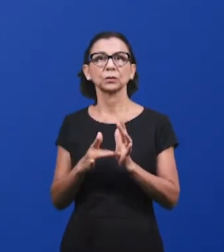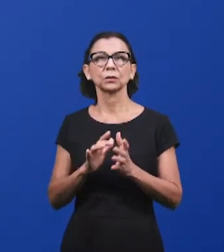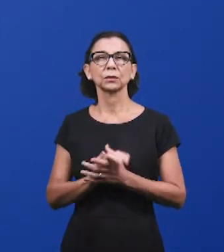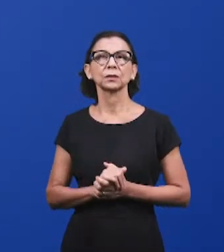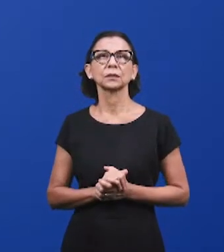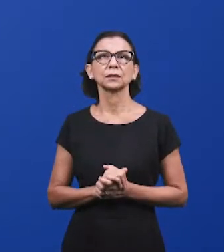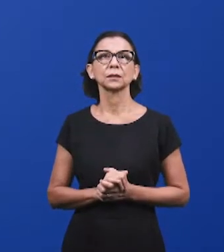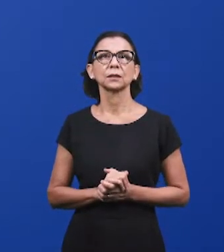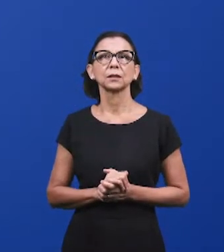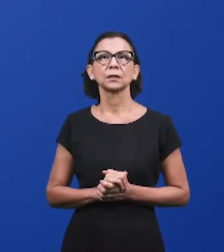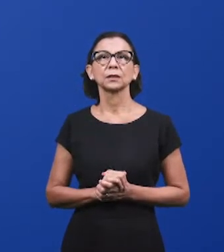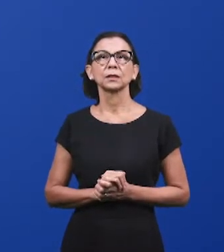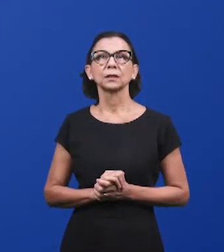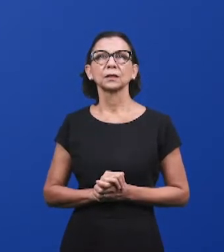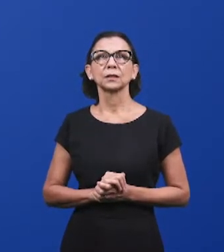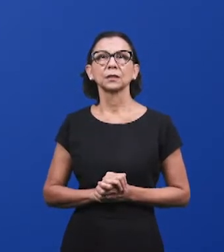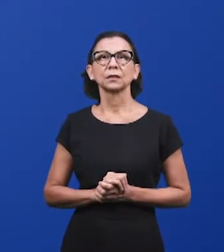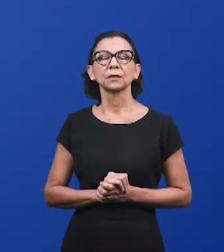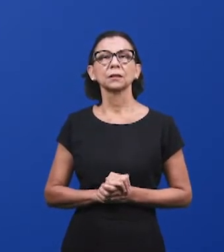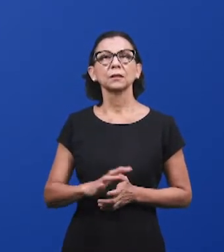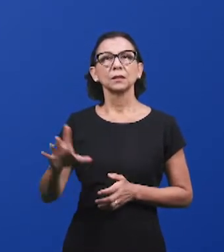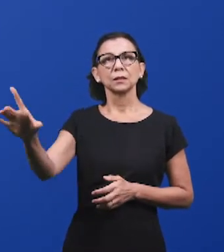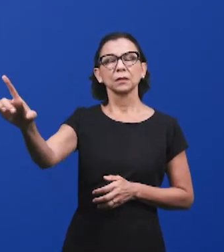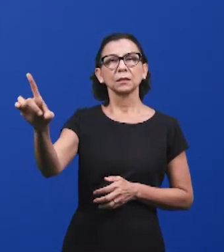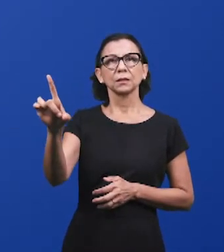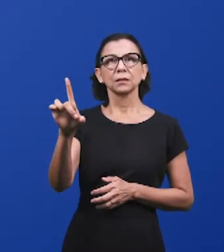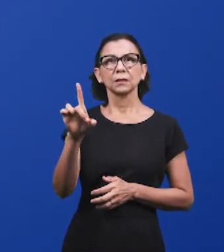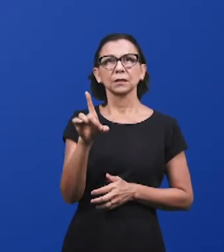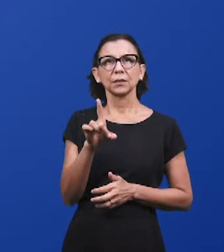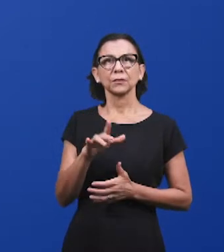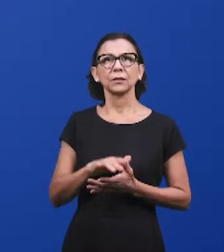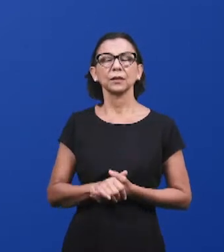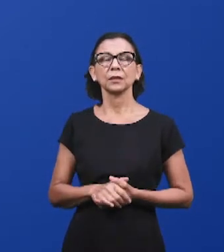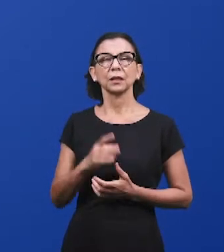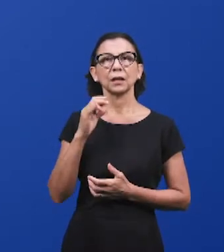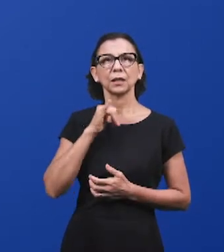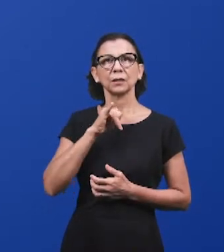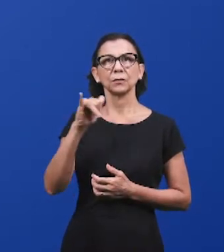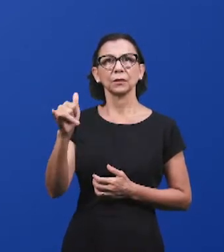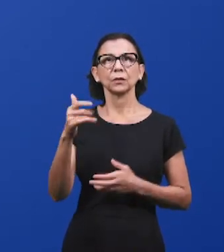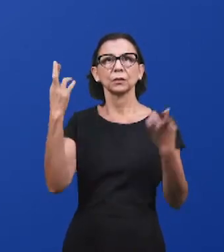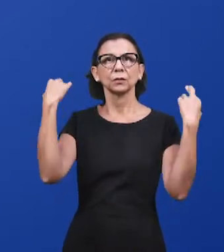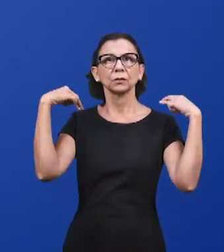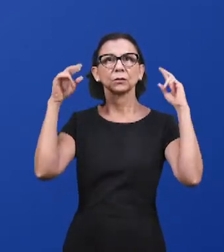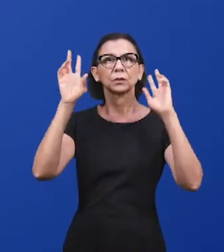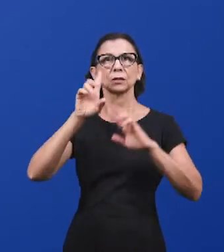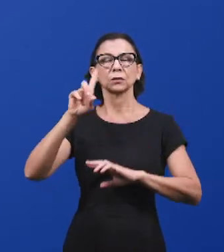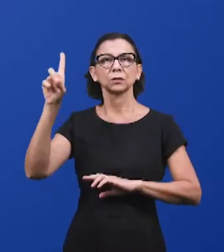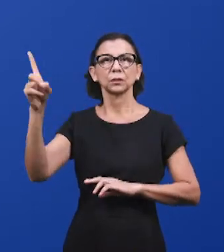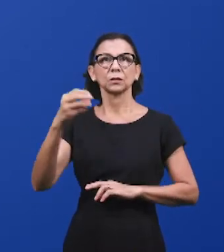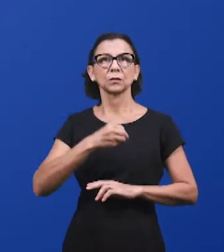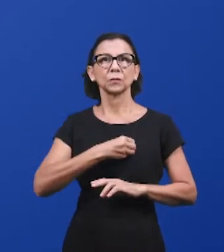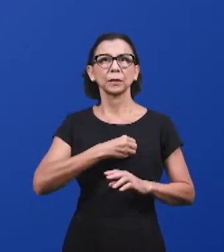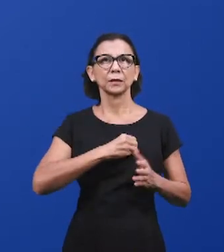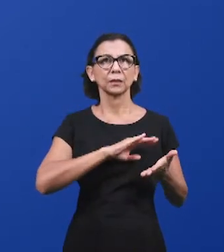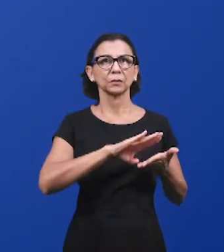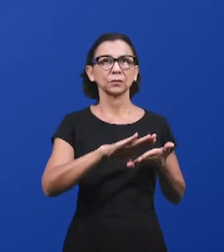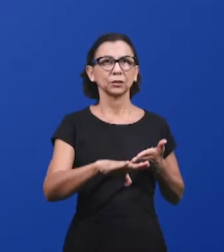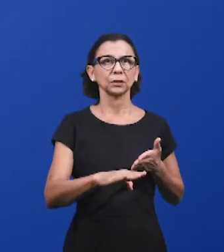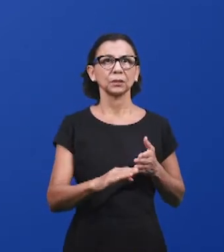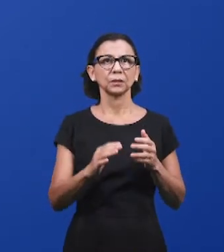the Lamb of God who takes away the sins of the world. John 1:29. Amen. Peace of the